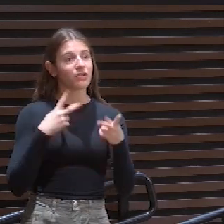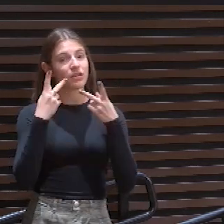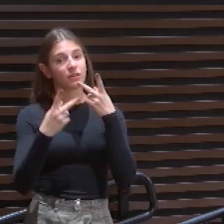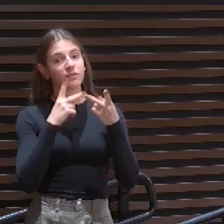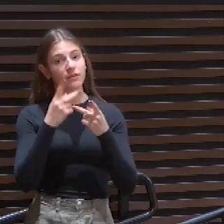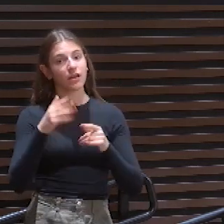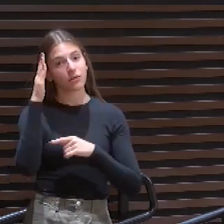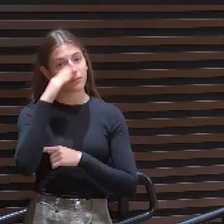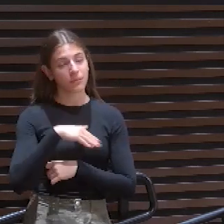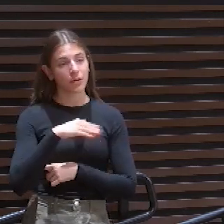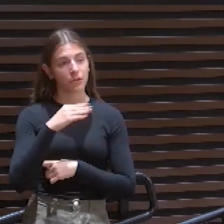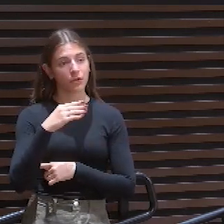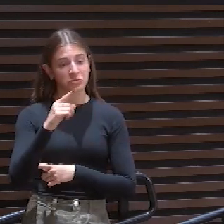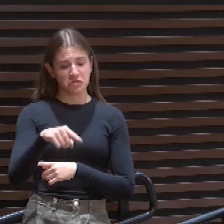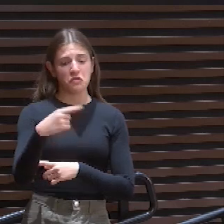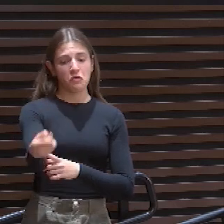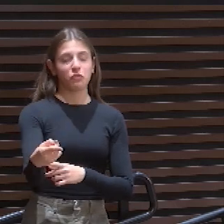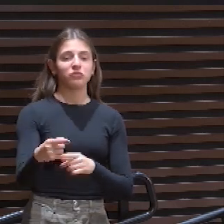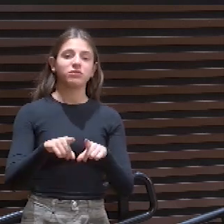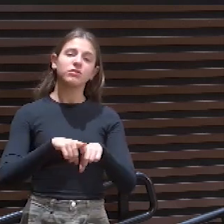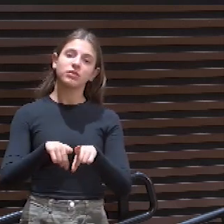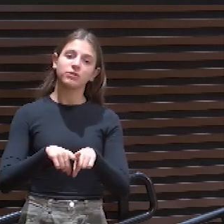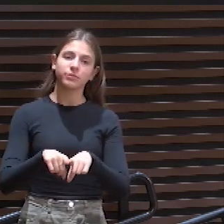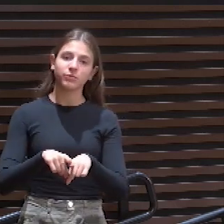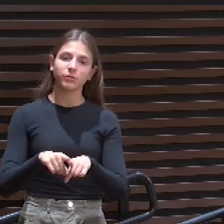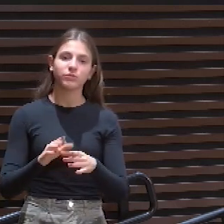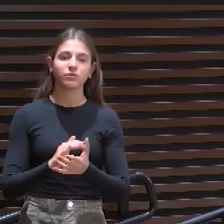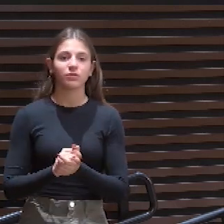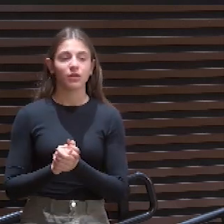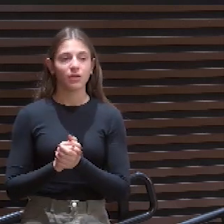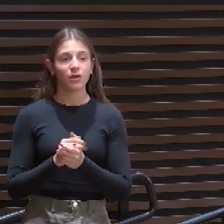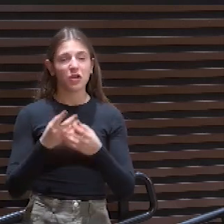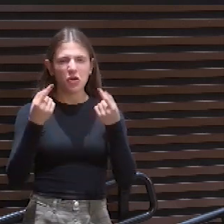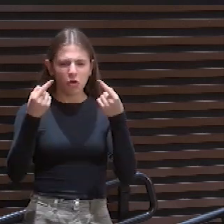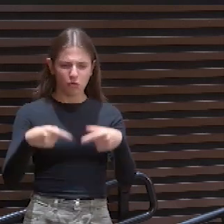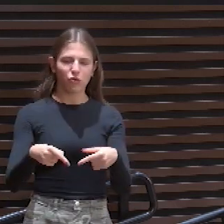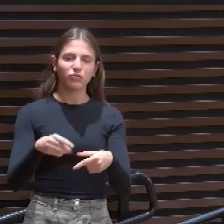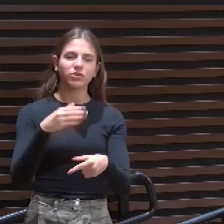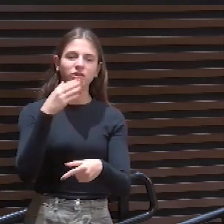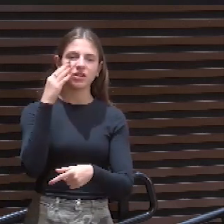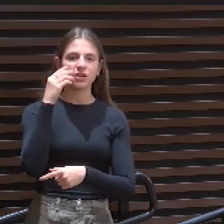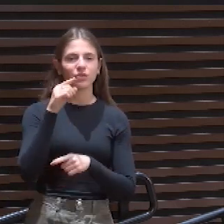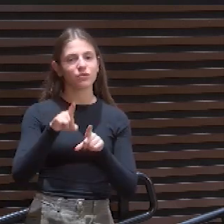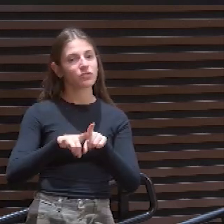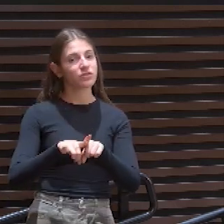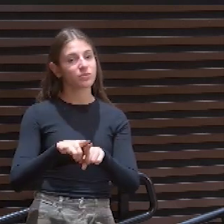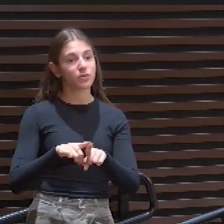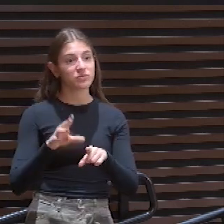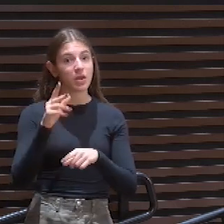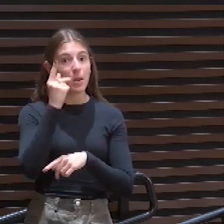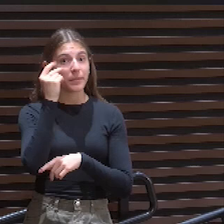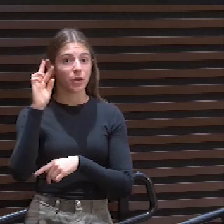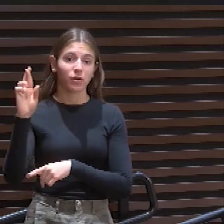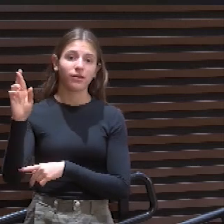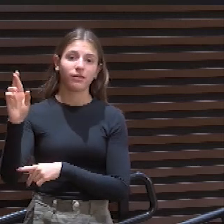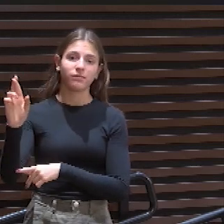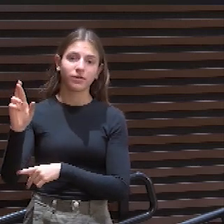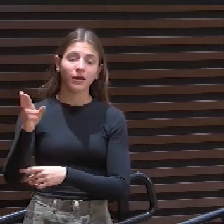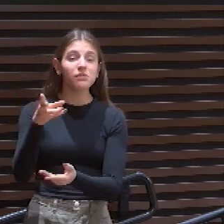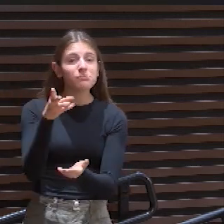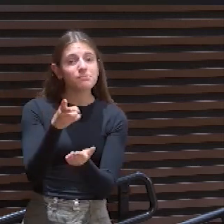mal de outros irmãos. Falam contra os irmãos. E o pior, ainda que